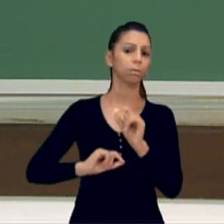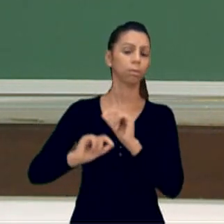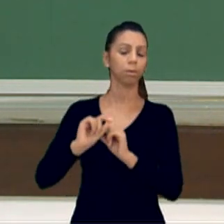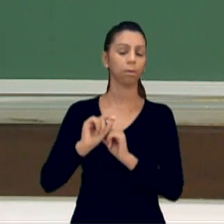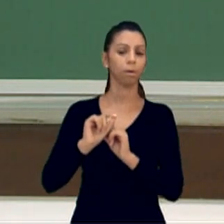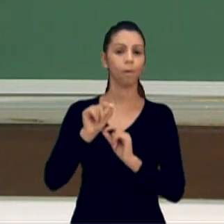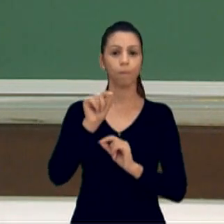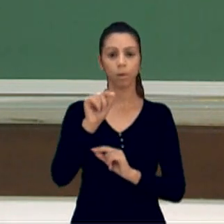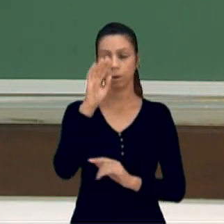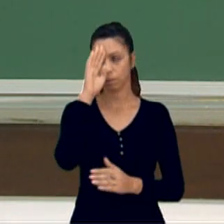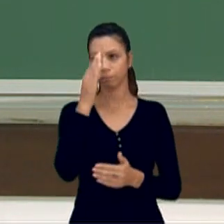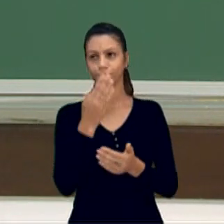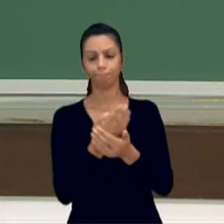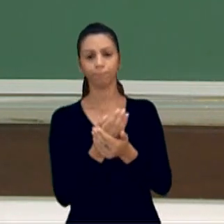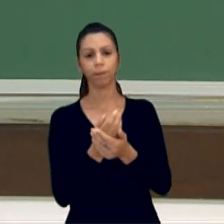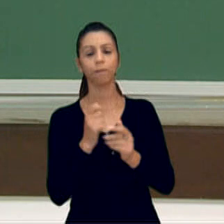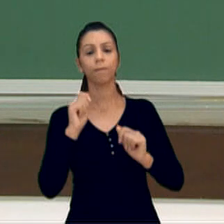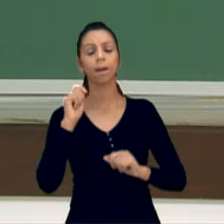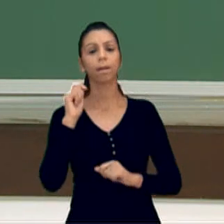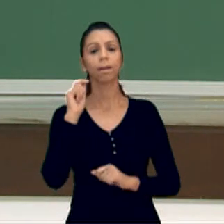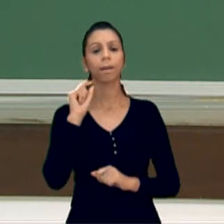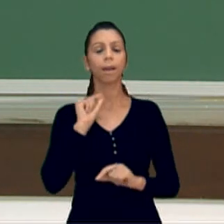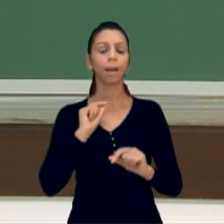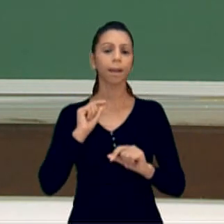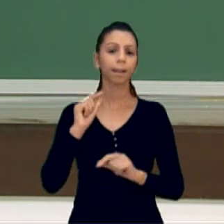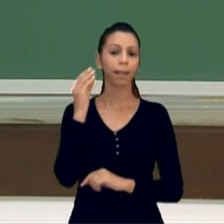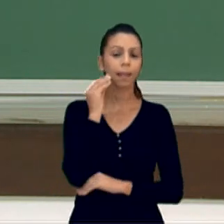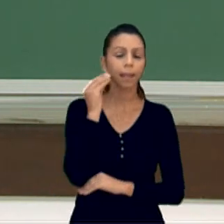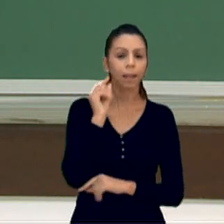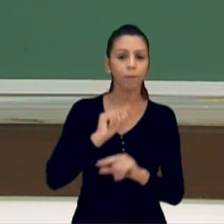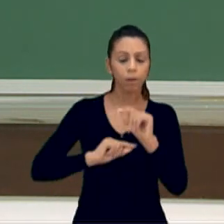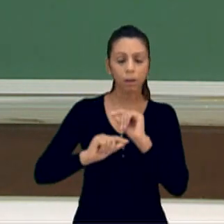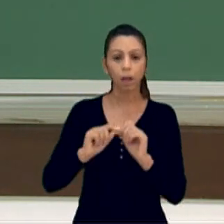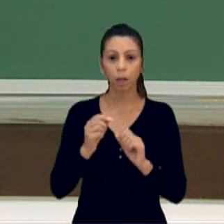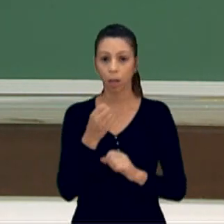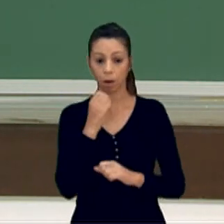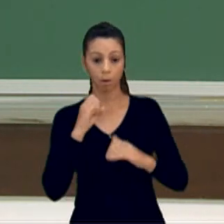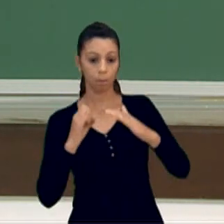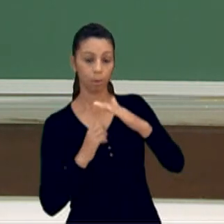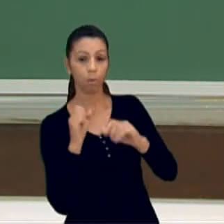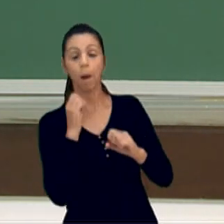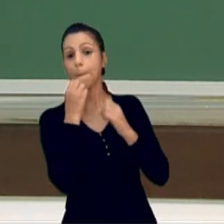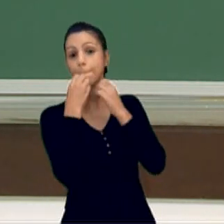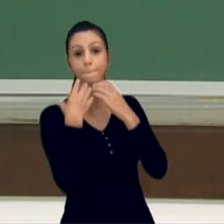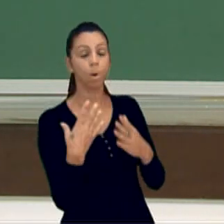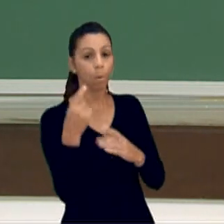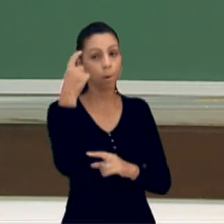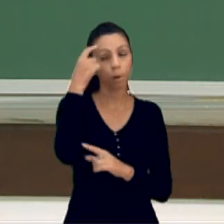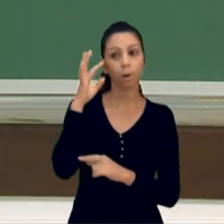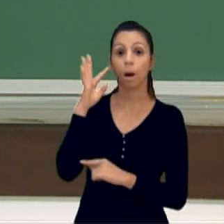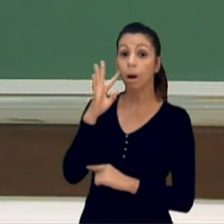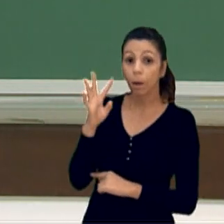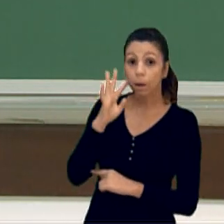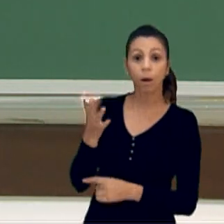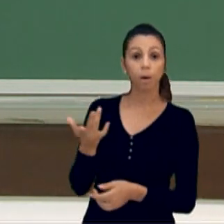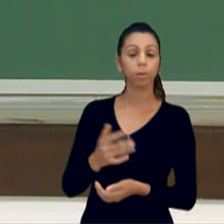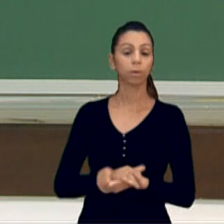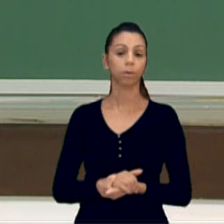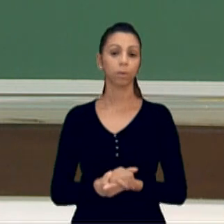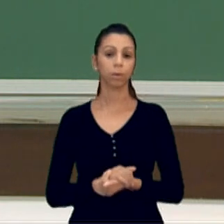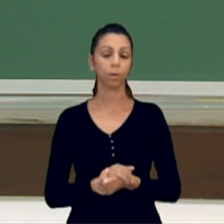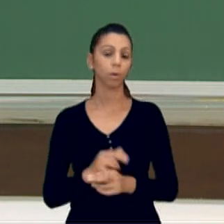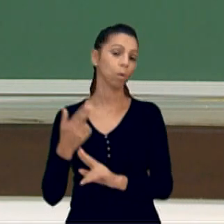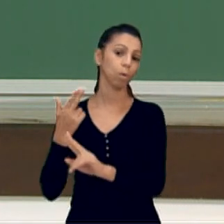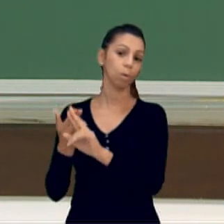te convence. Então, ele vai tentar te convencer de que aquele produto é bom, que você precisa dele, que aquela ideia é legal. Uso